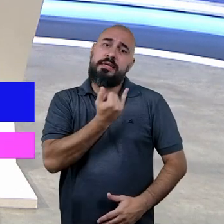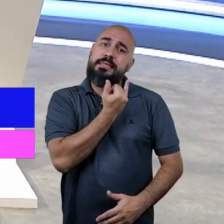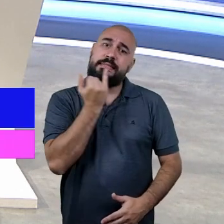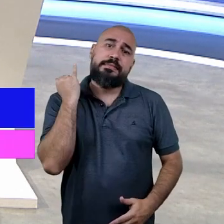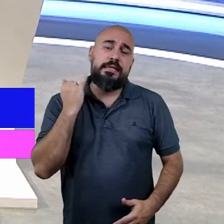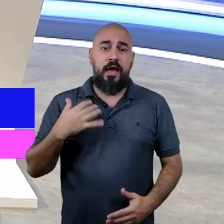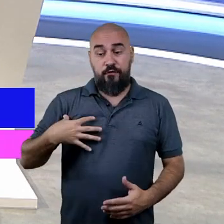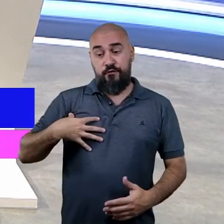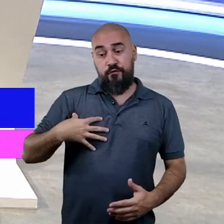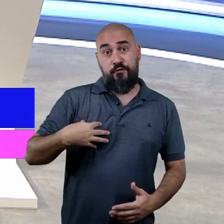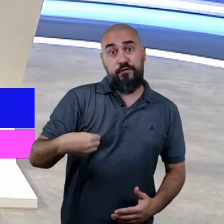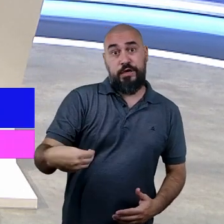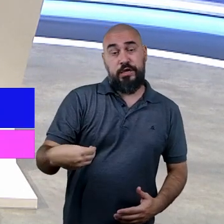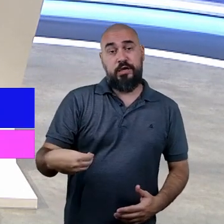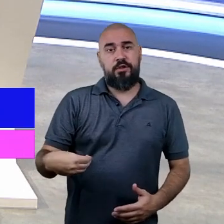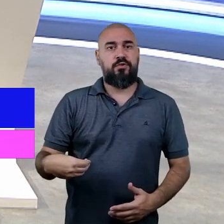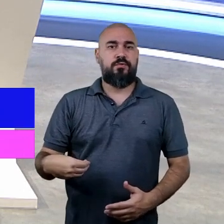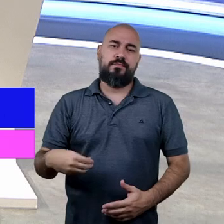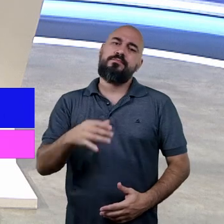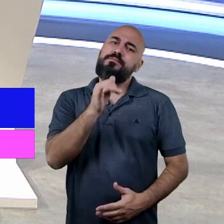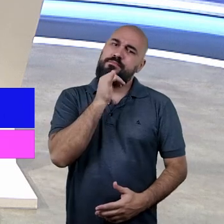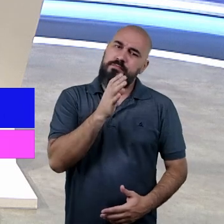Isaque, com